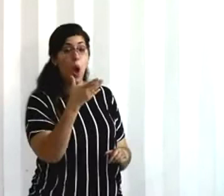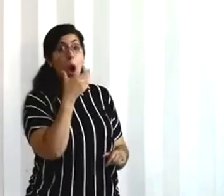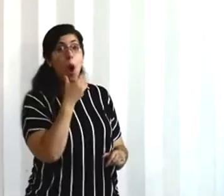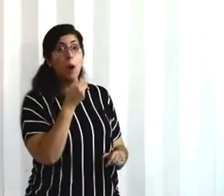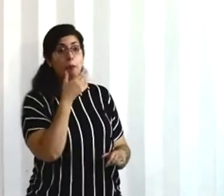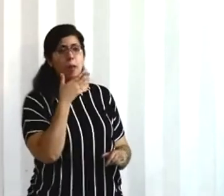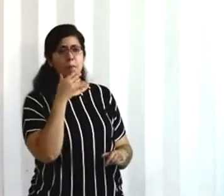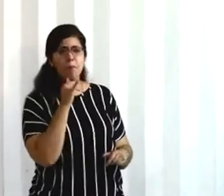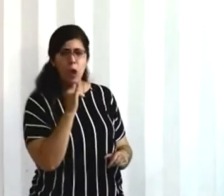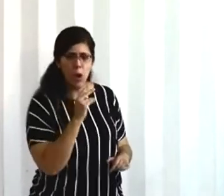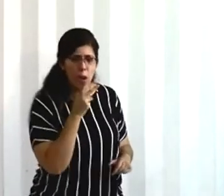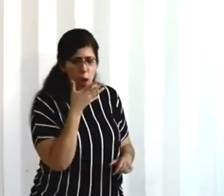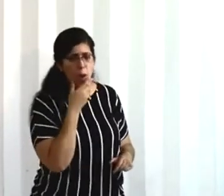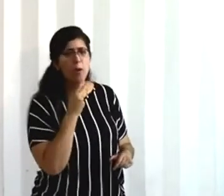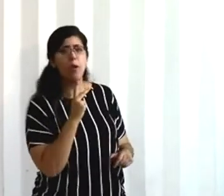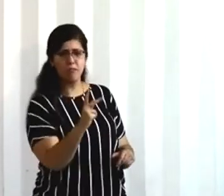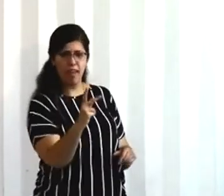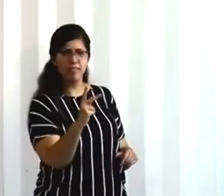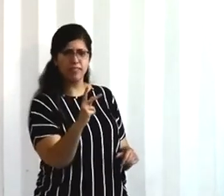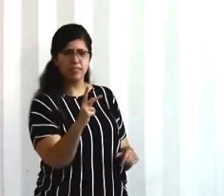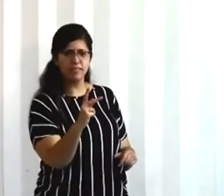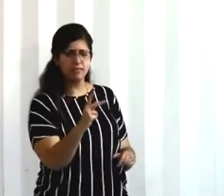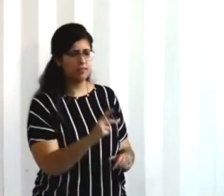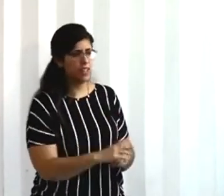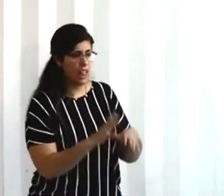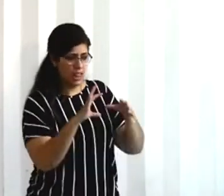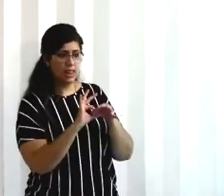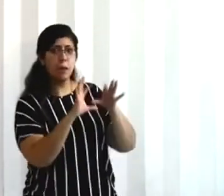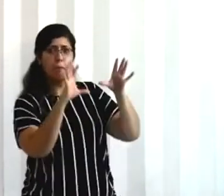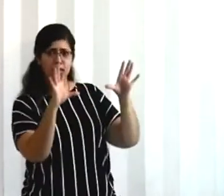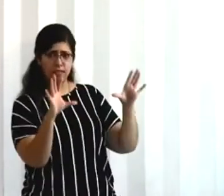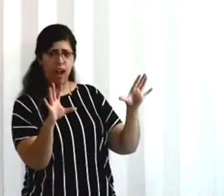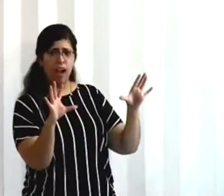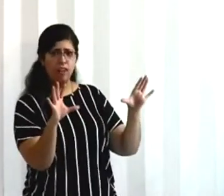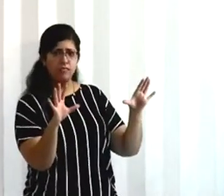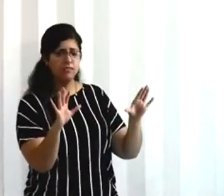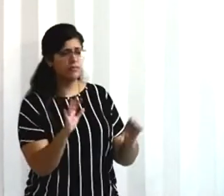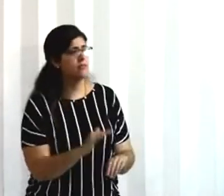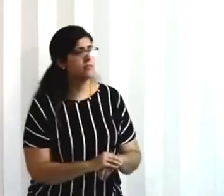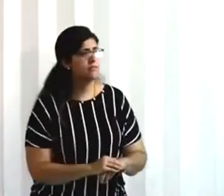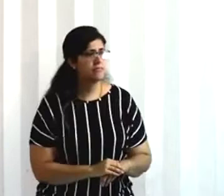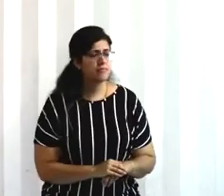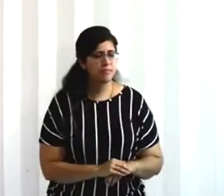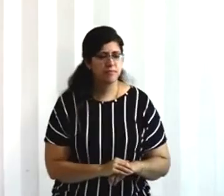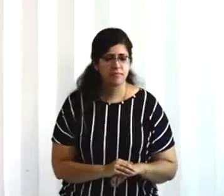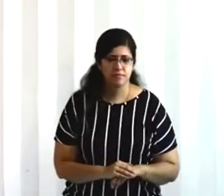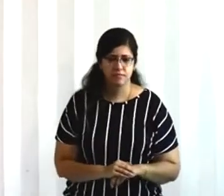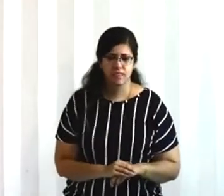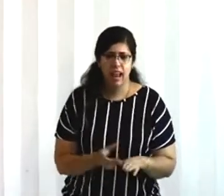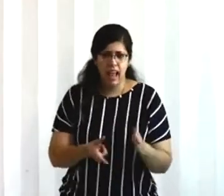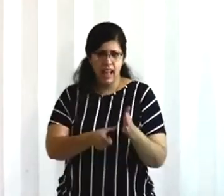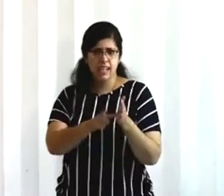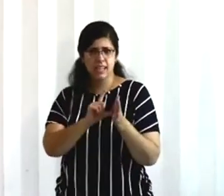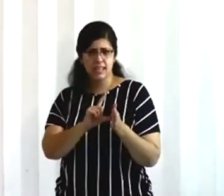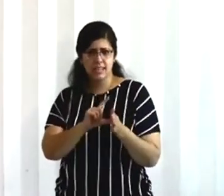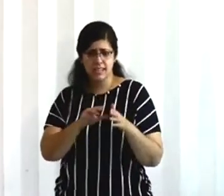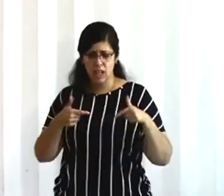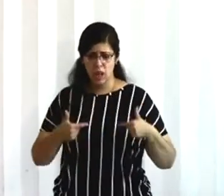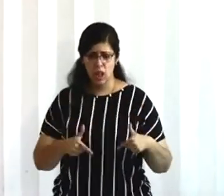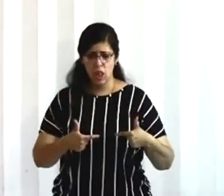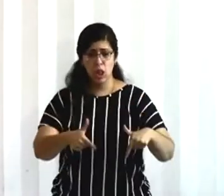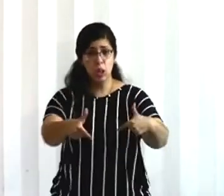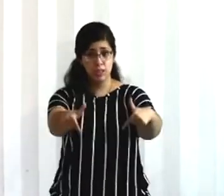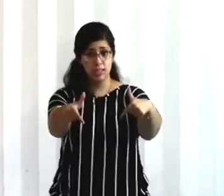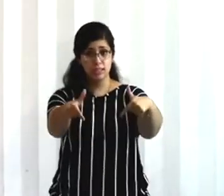ainda política, resgatar essa nação, esse povo, do jugo dos assírios, do jugo dos babilônicos.